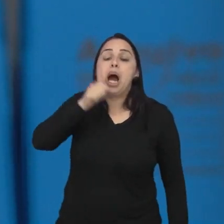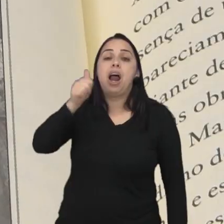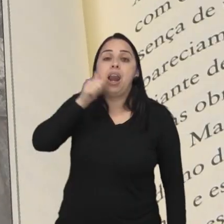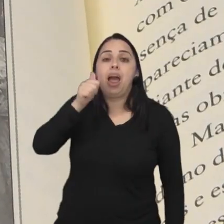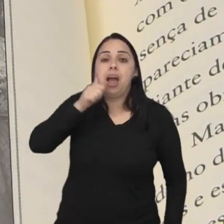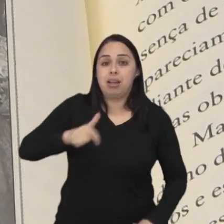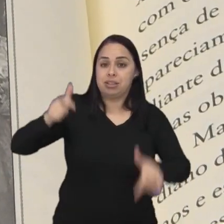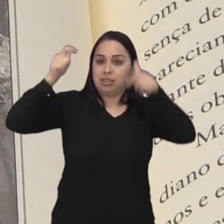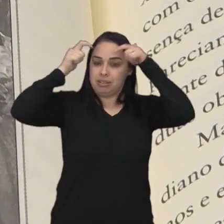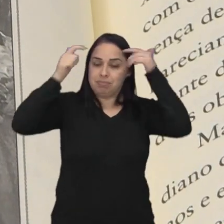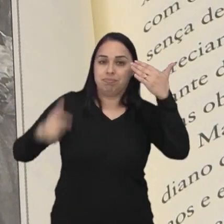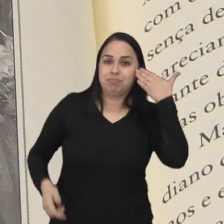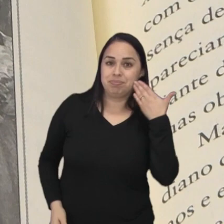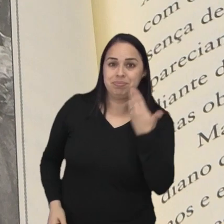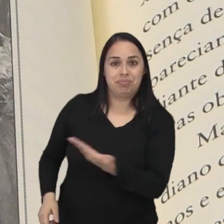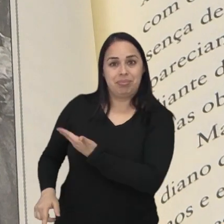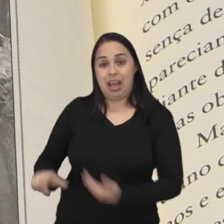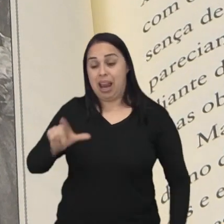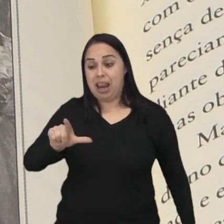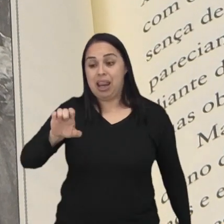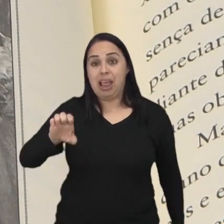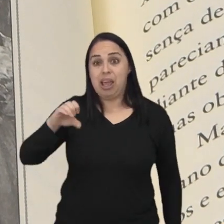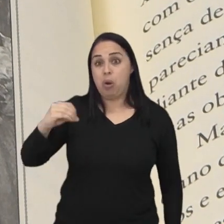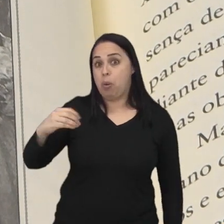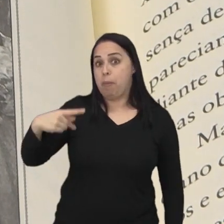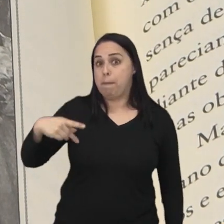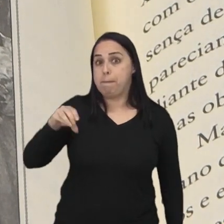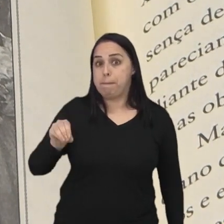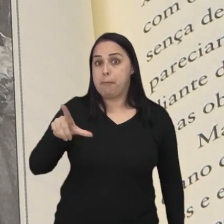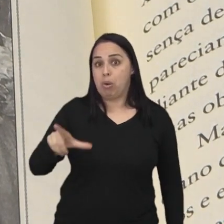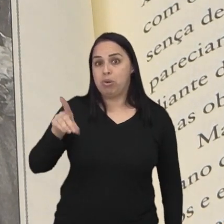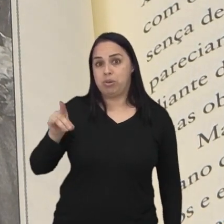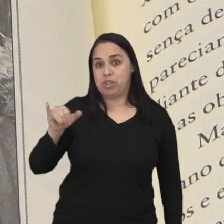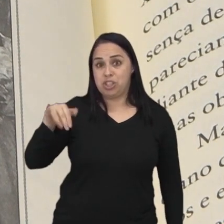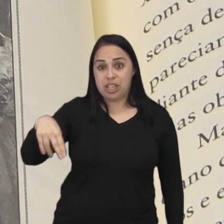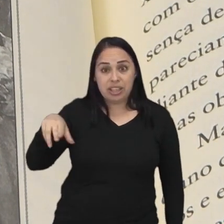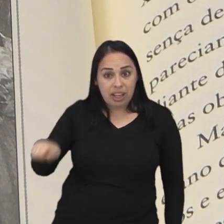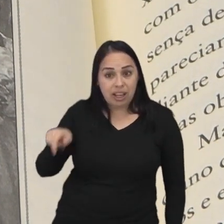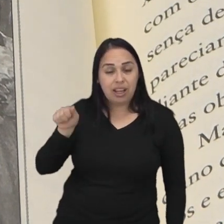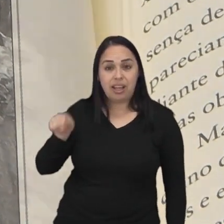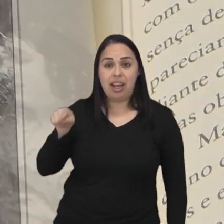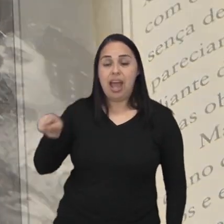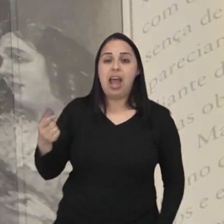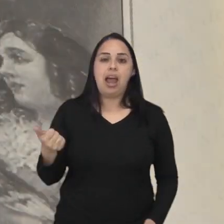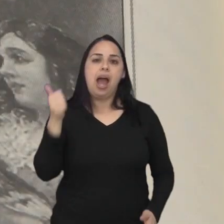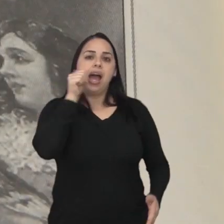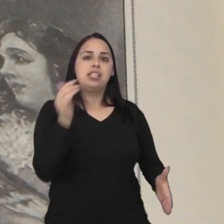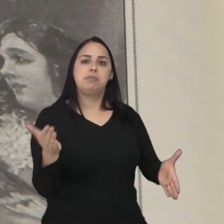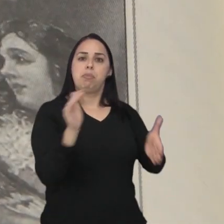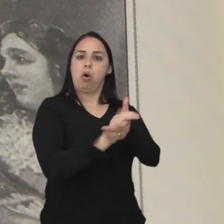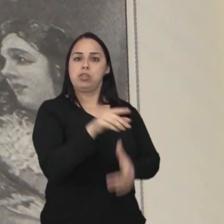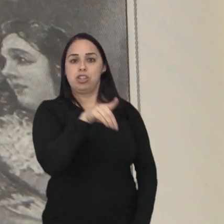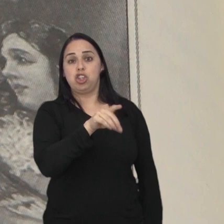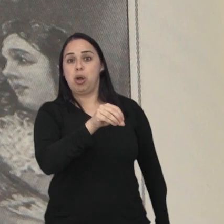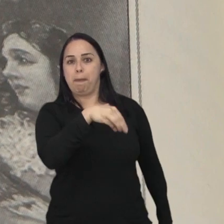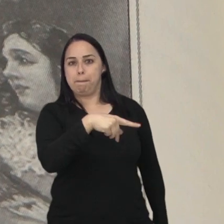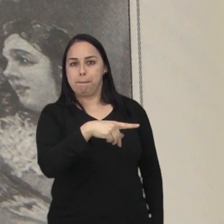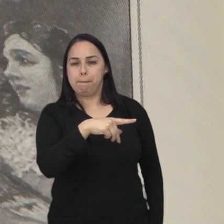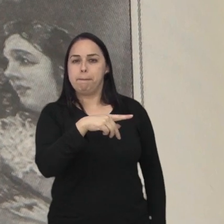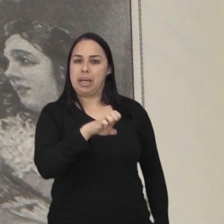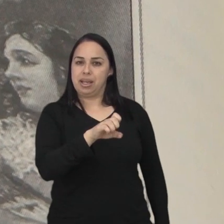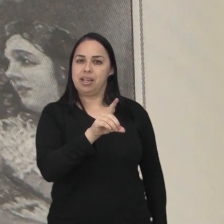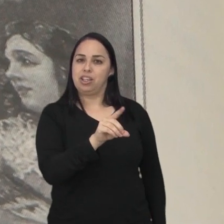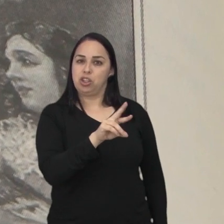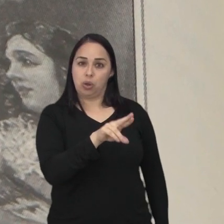Dona, a princesa Leopoldina. Na maioria dos livros de história, Leopoldina, então esposa de Dom Pedro,